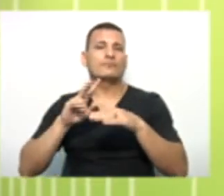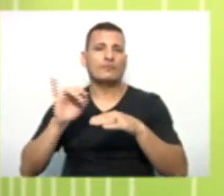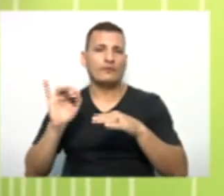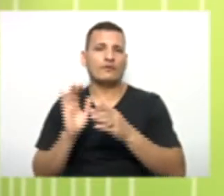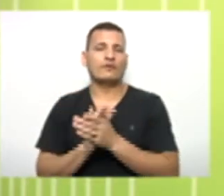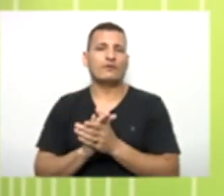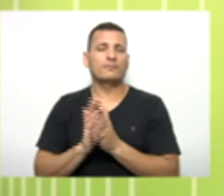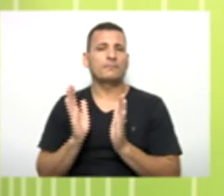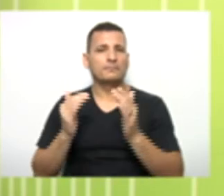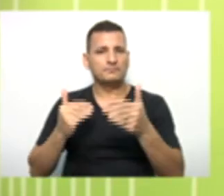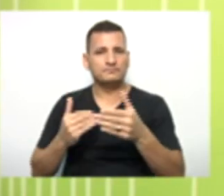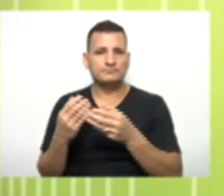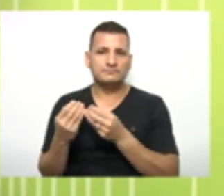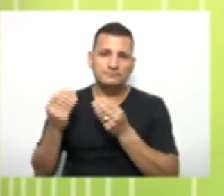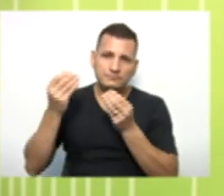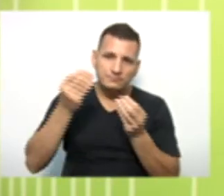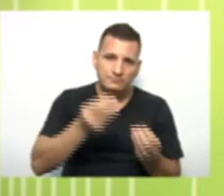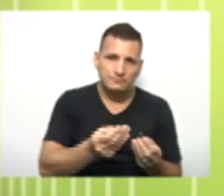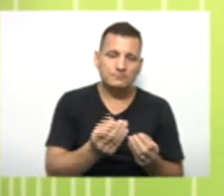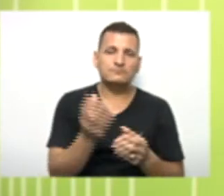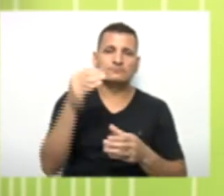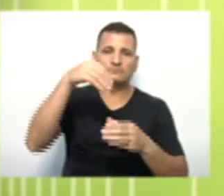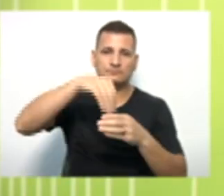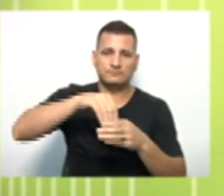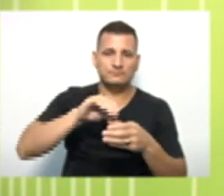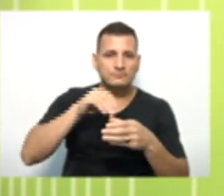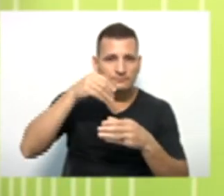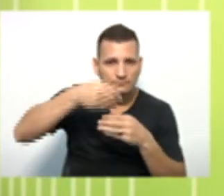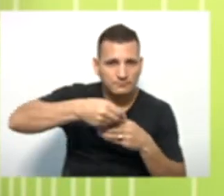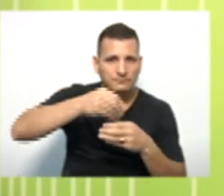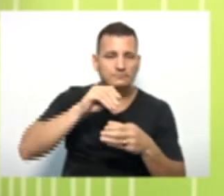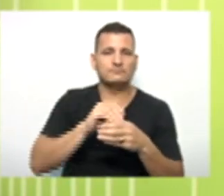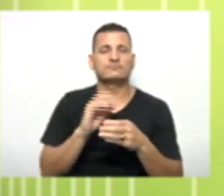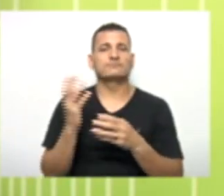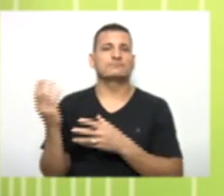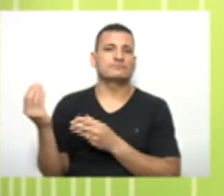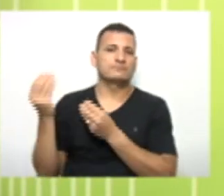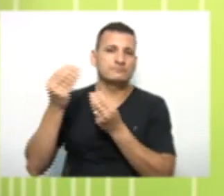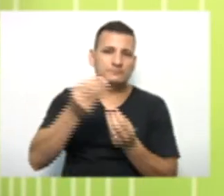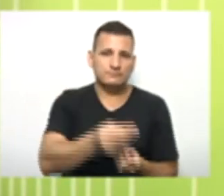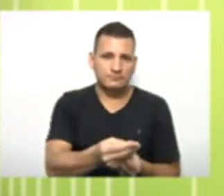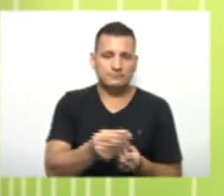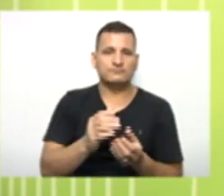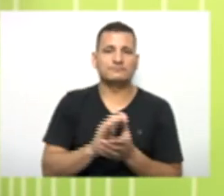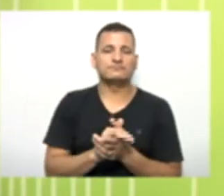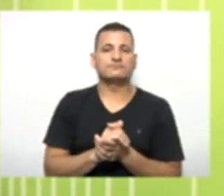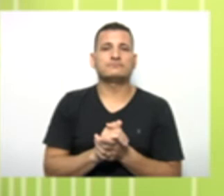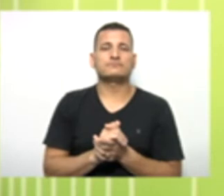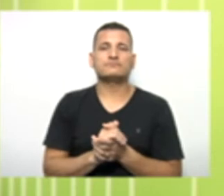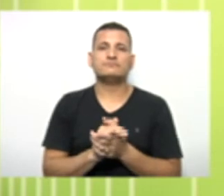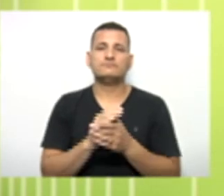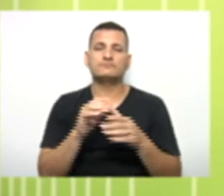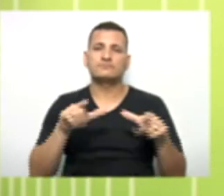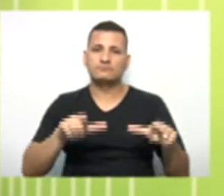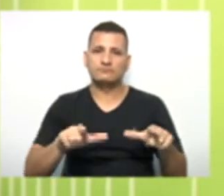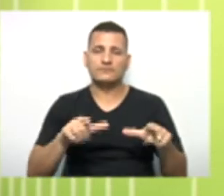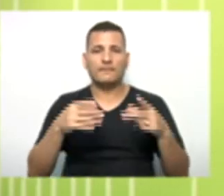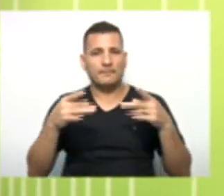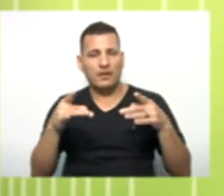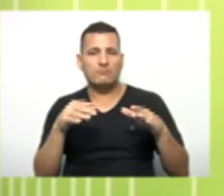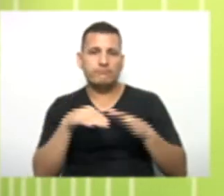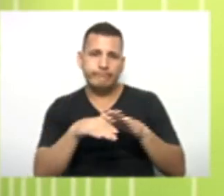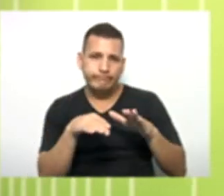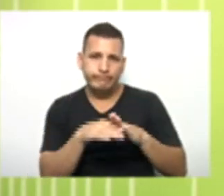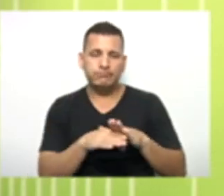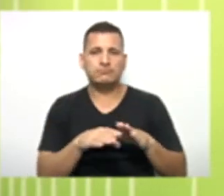a embalagem para colocar o iogurte, que vai fornecer a embalagem para colocar a polpa de fruta. Entendeu?